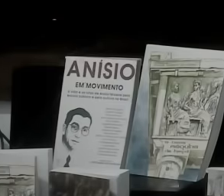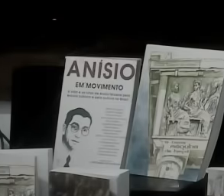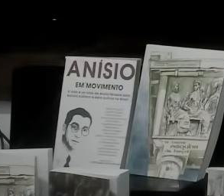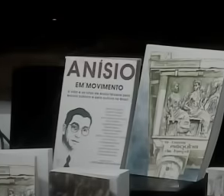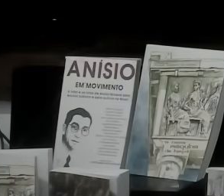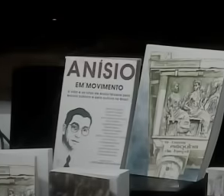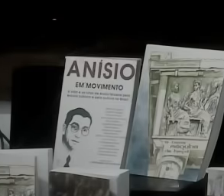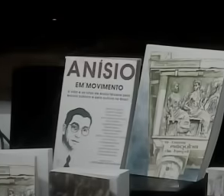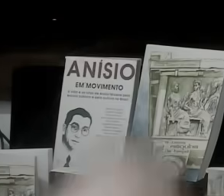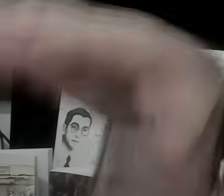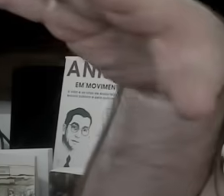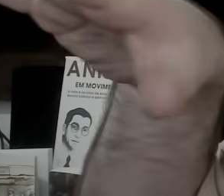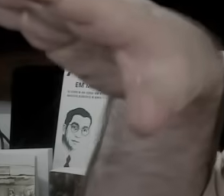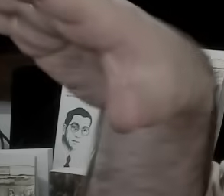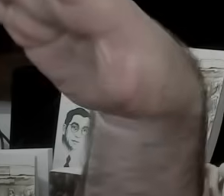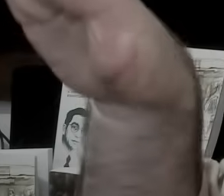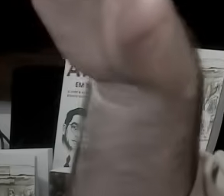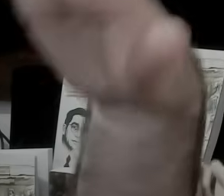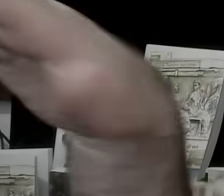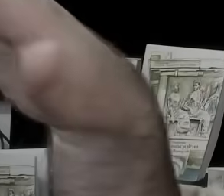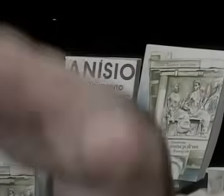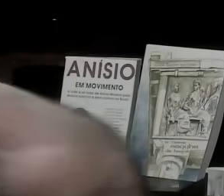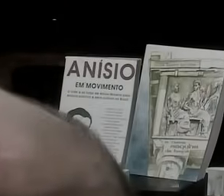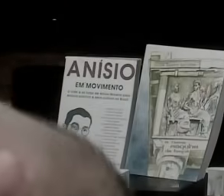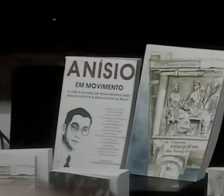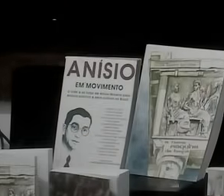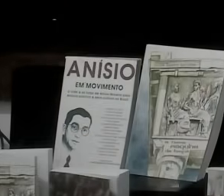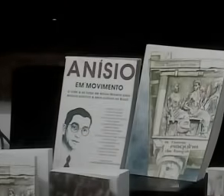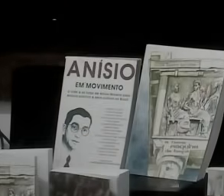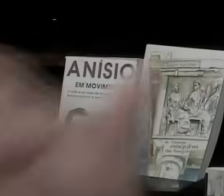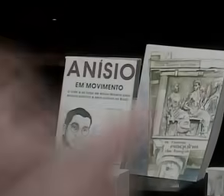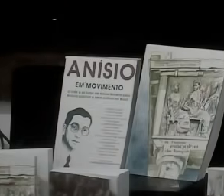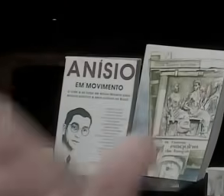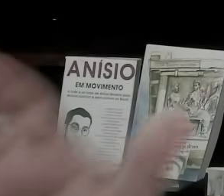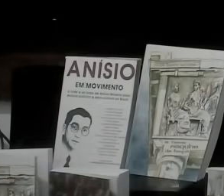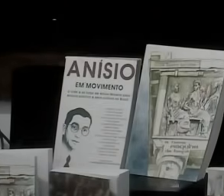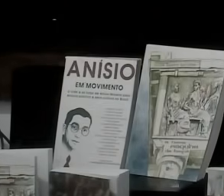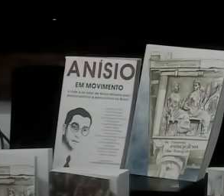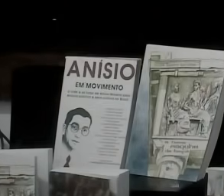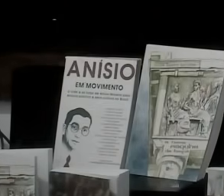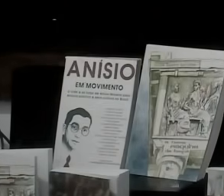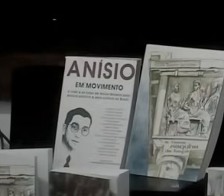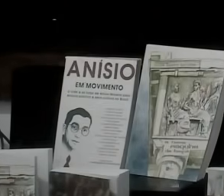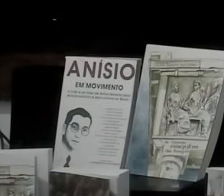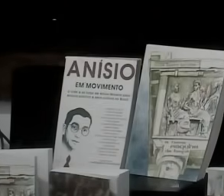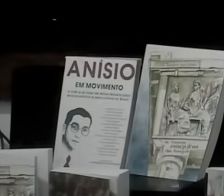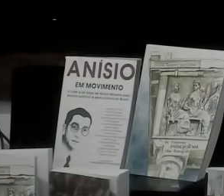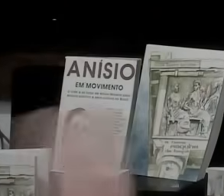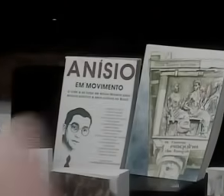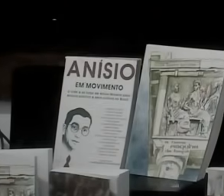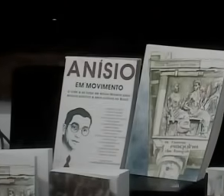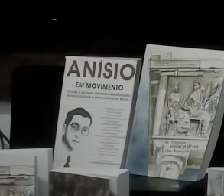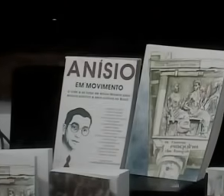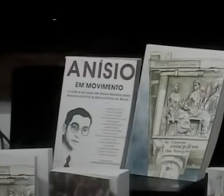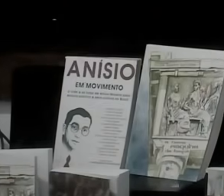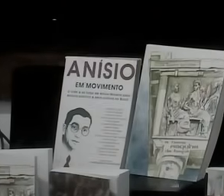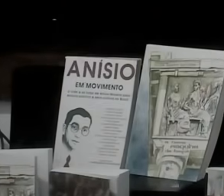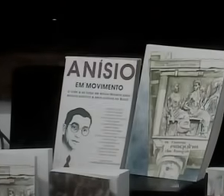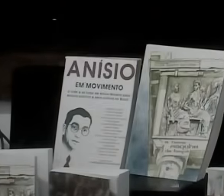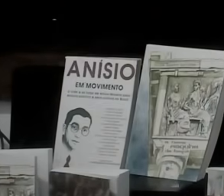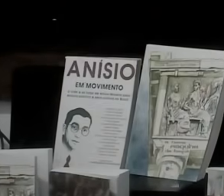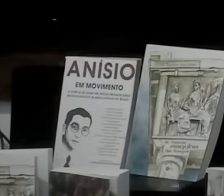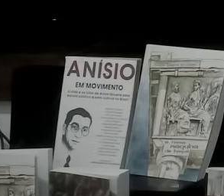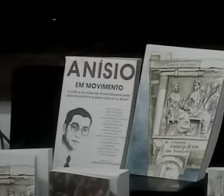outra rede social, assim, prints de que você entrou no X via VPN. É, paga logo uma multinha